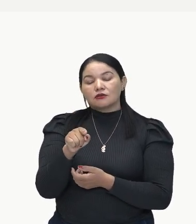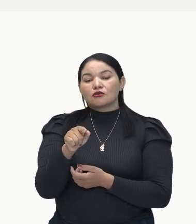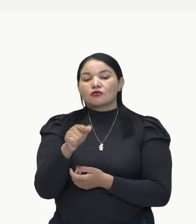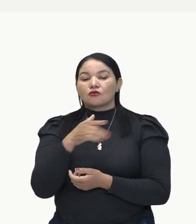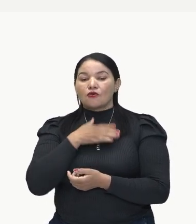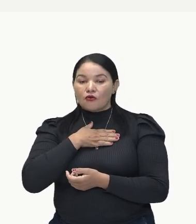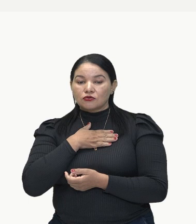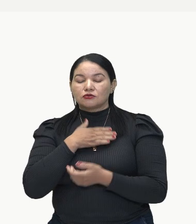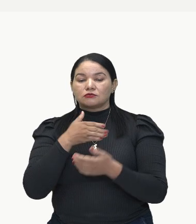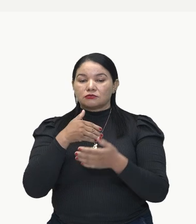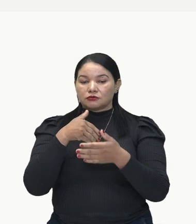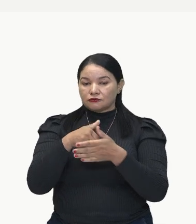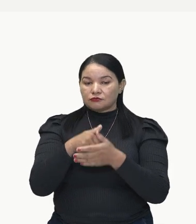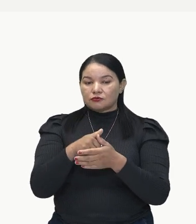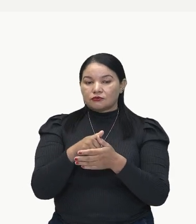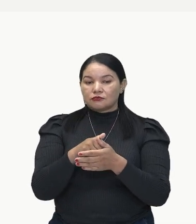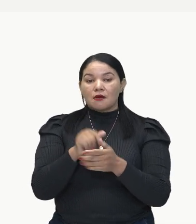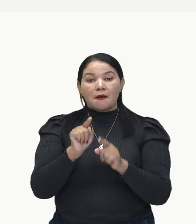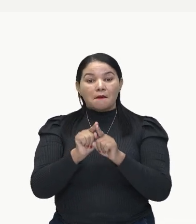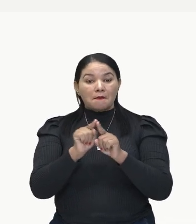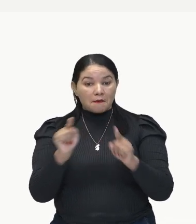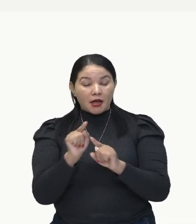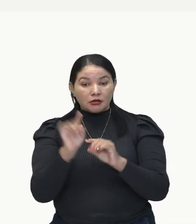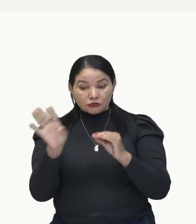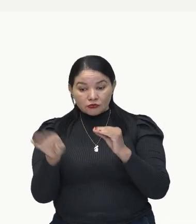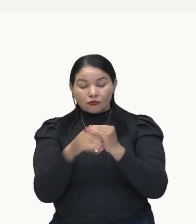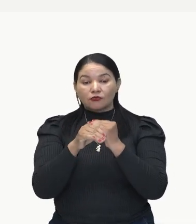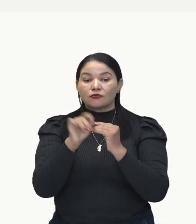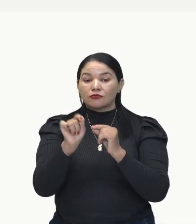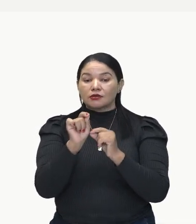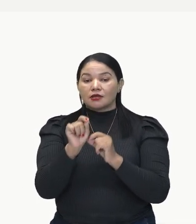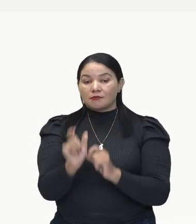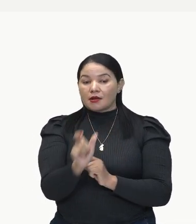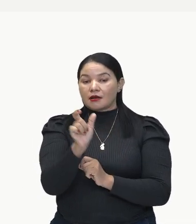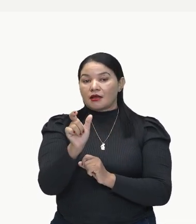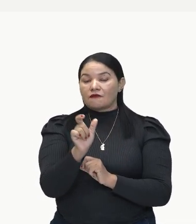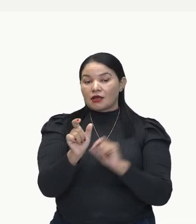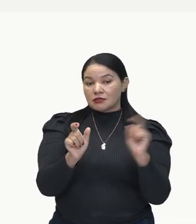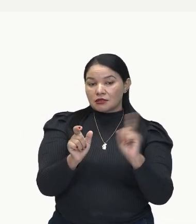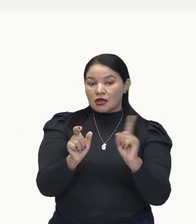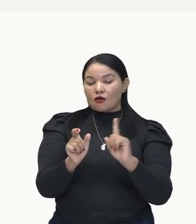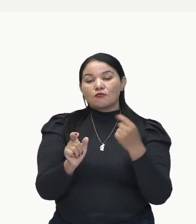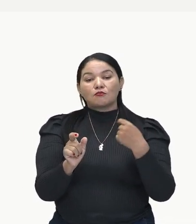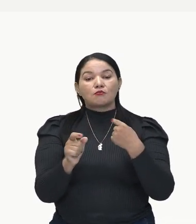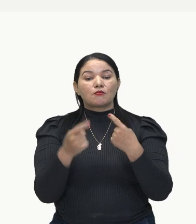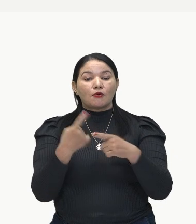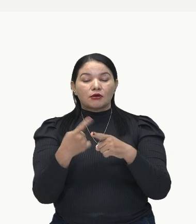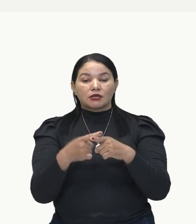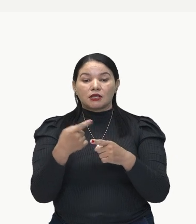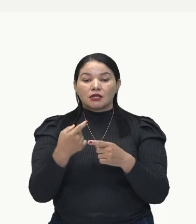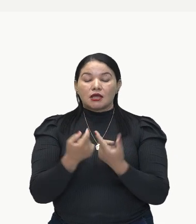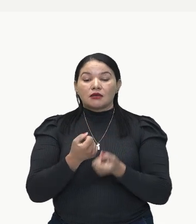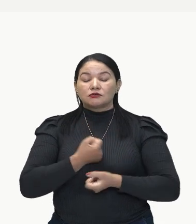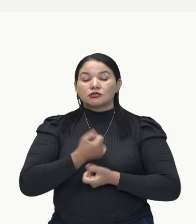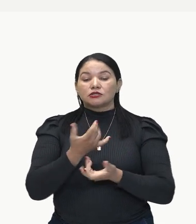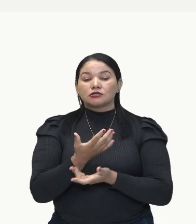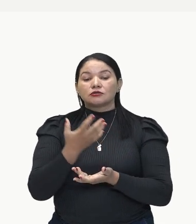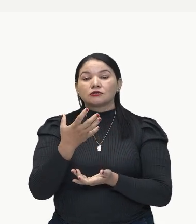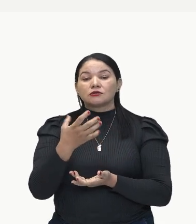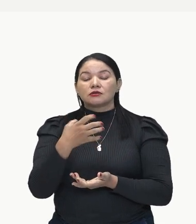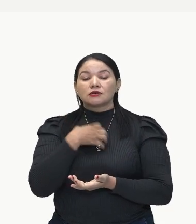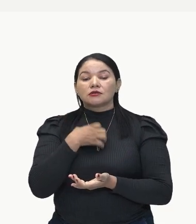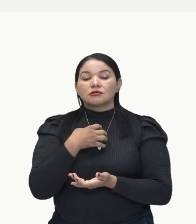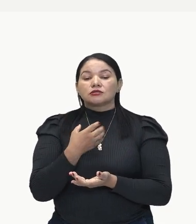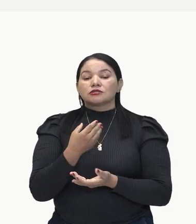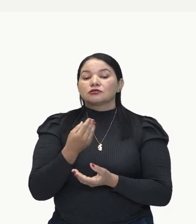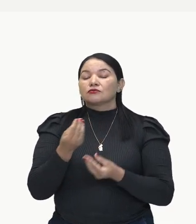fiz questão de colocar o não para mostrar que o sentido que eu estou tentando transmitir modifica o